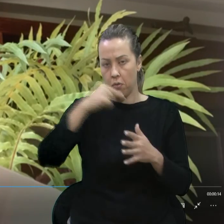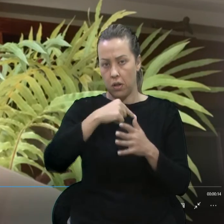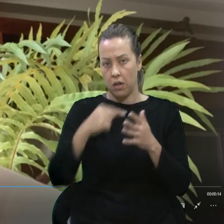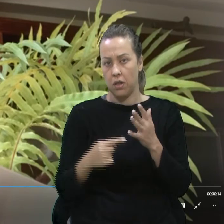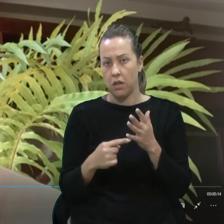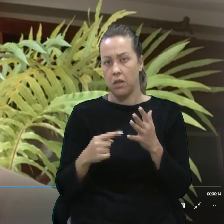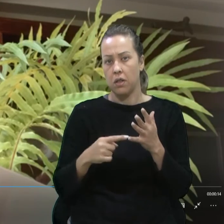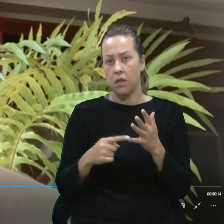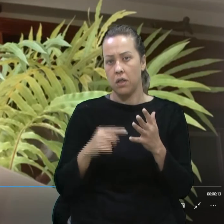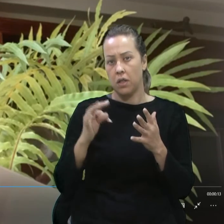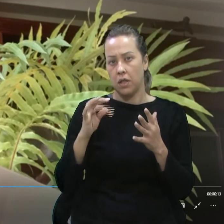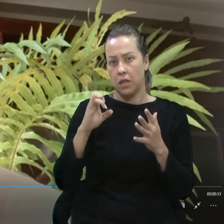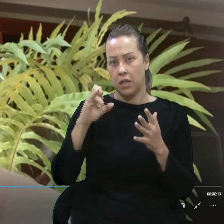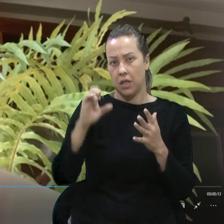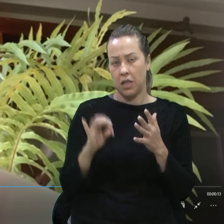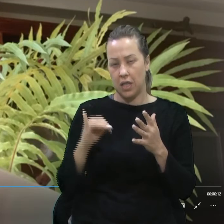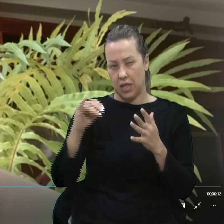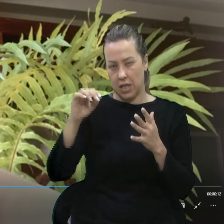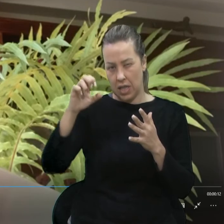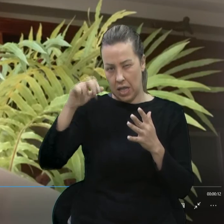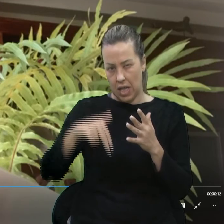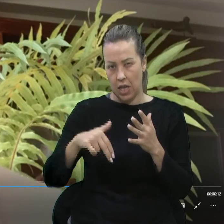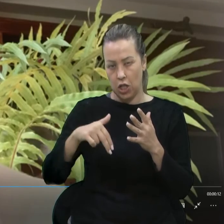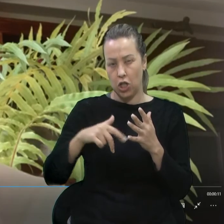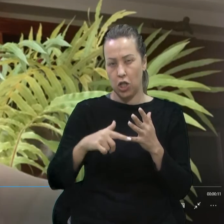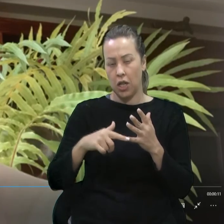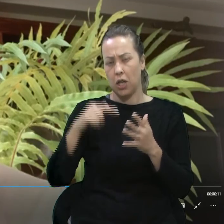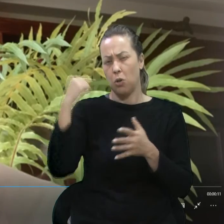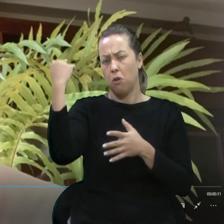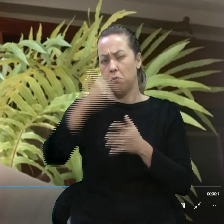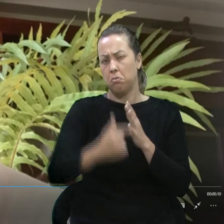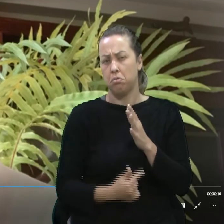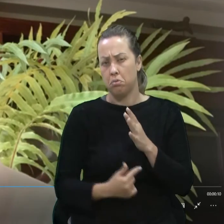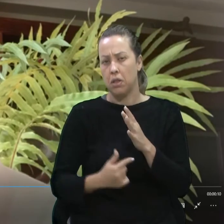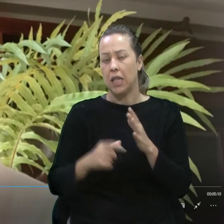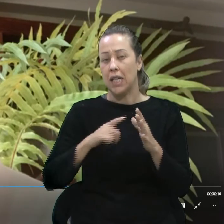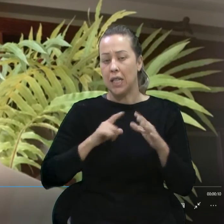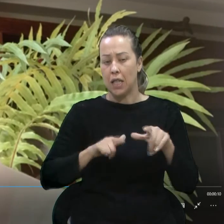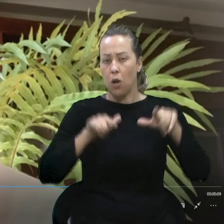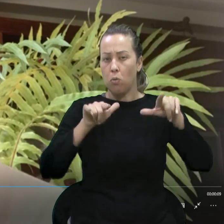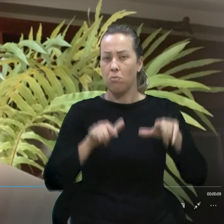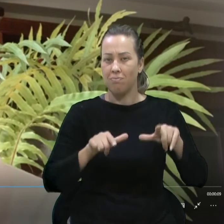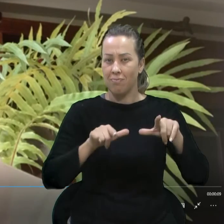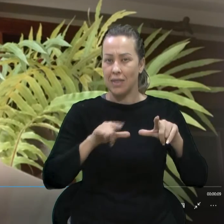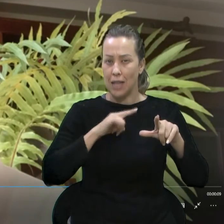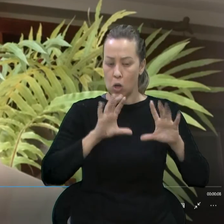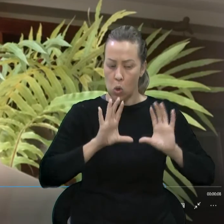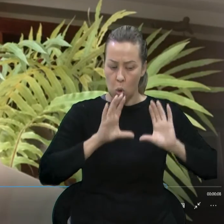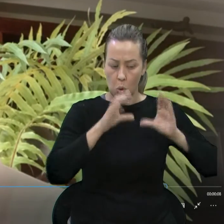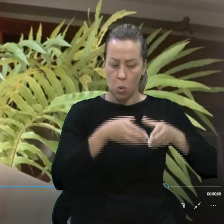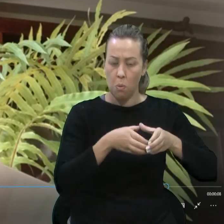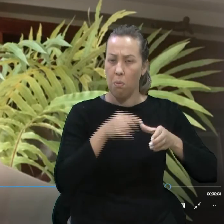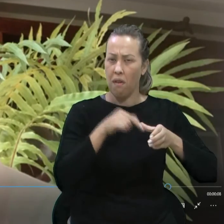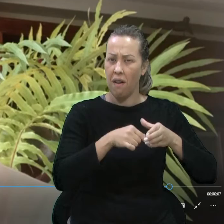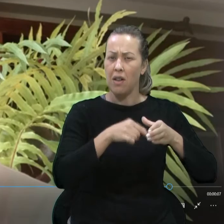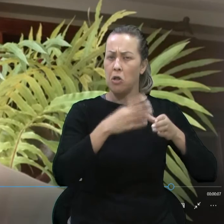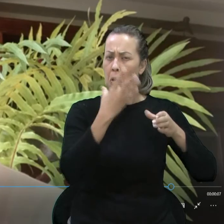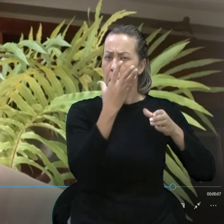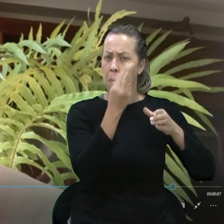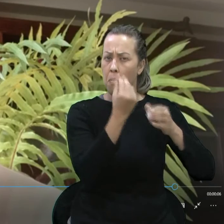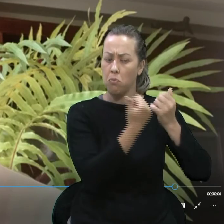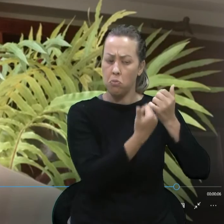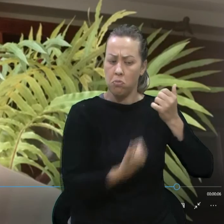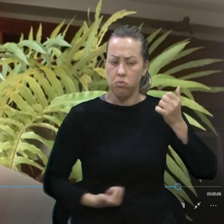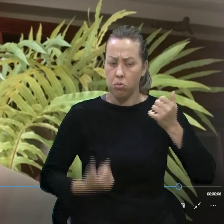Dr. Teng Sheitung, entre tantos outros. Há uma rede enorme de pessoas